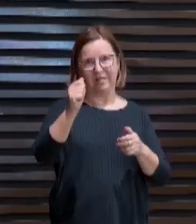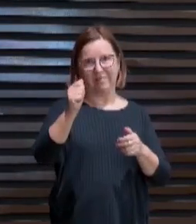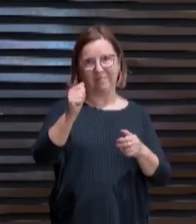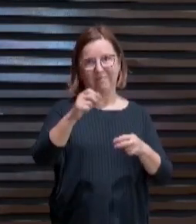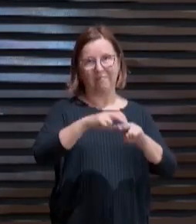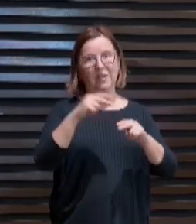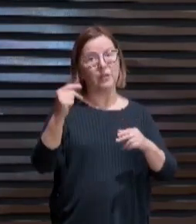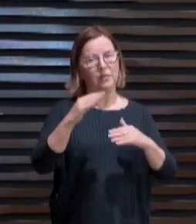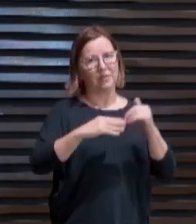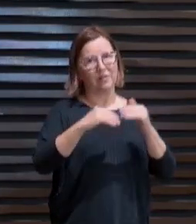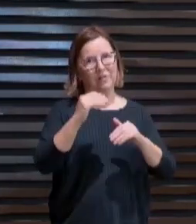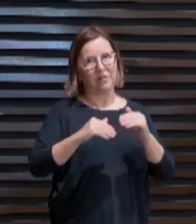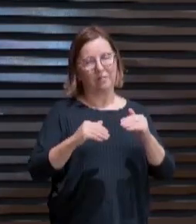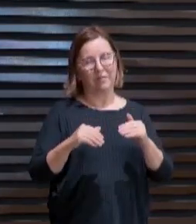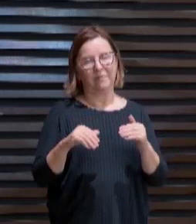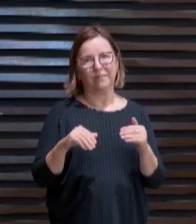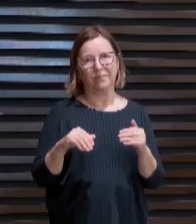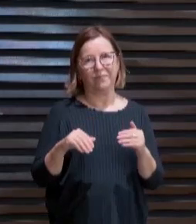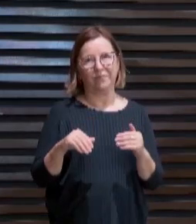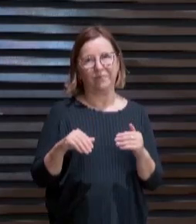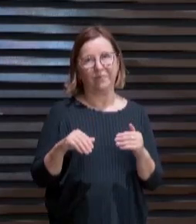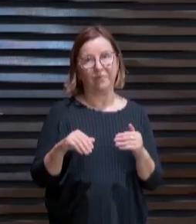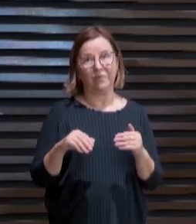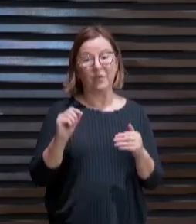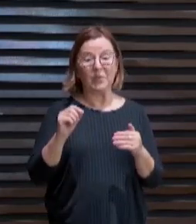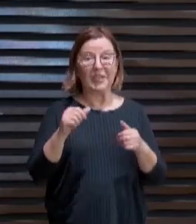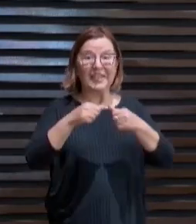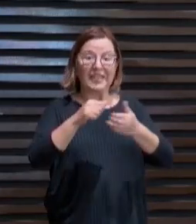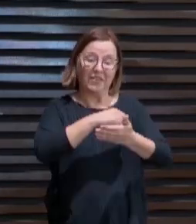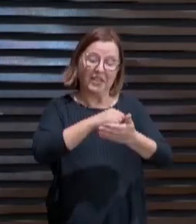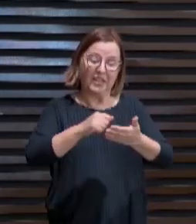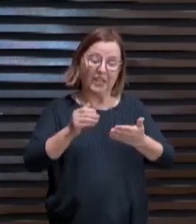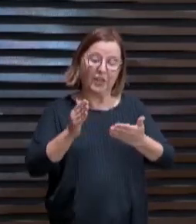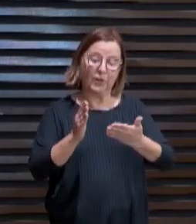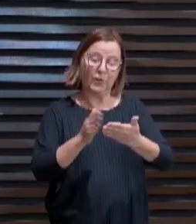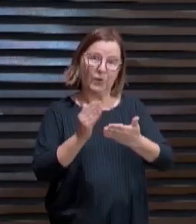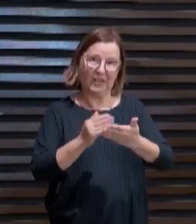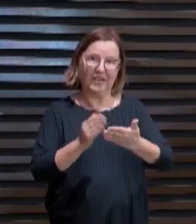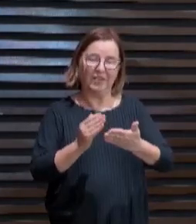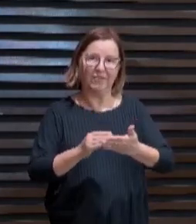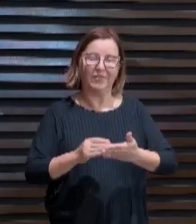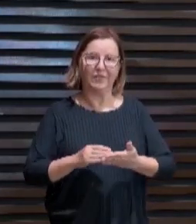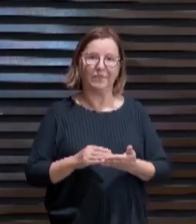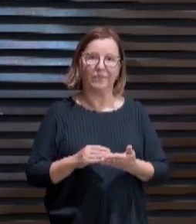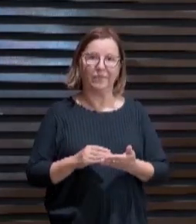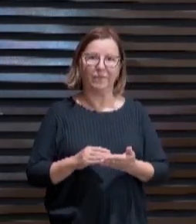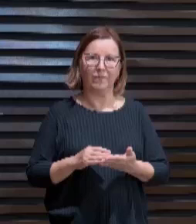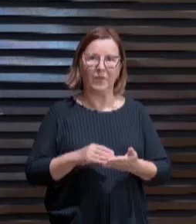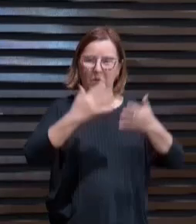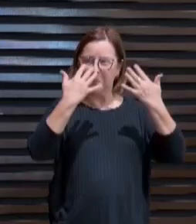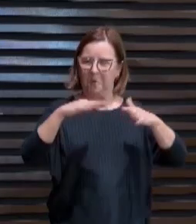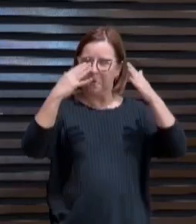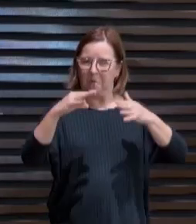as suas obras, conforme o que se achava escrito nos livros. Deu o mar os mortos que nele